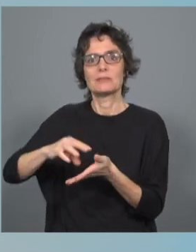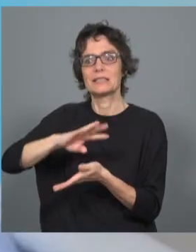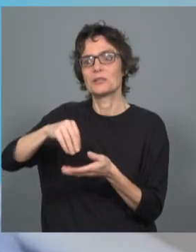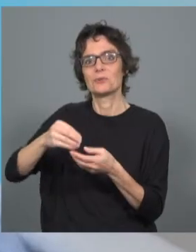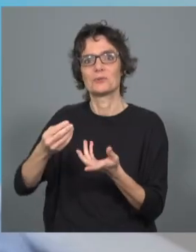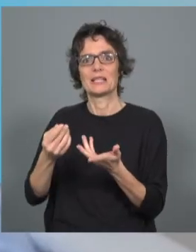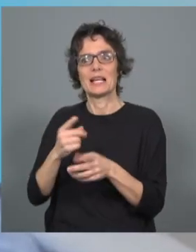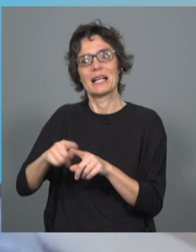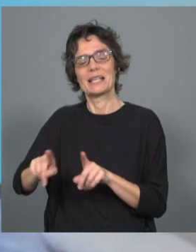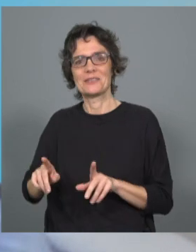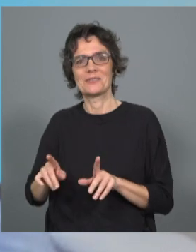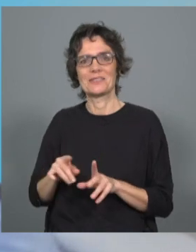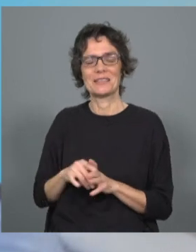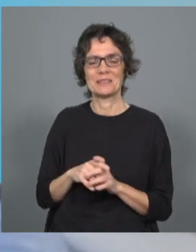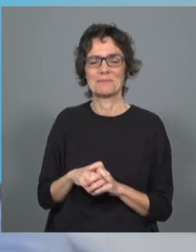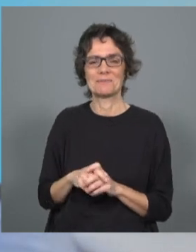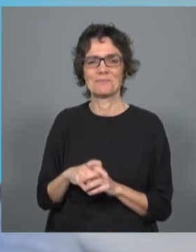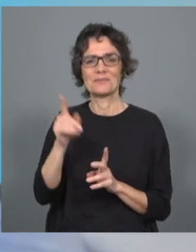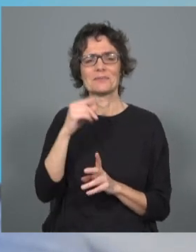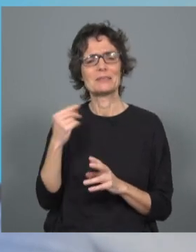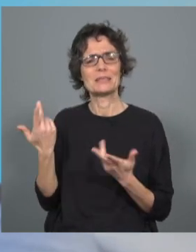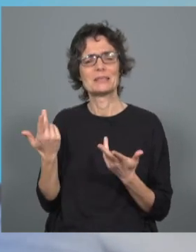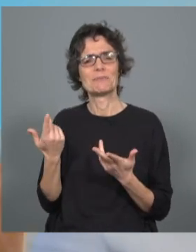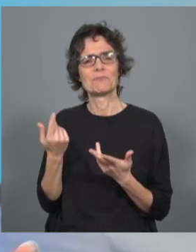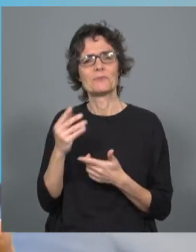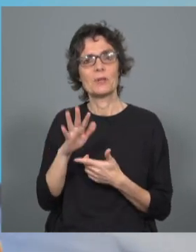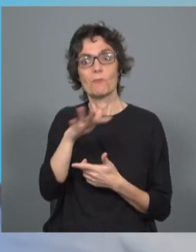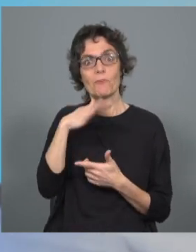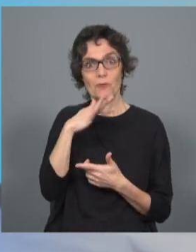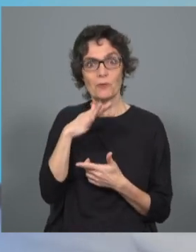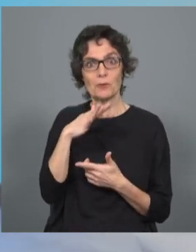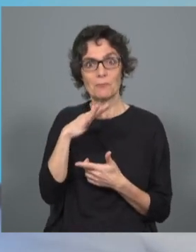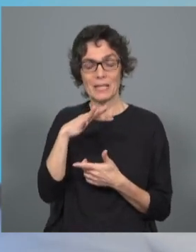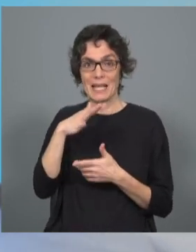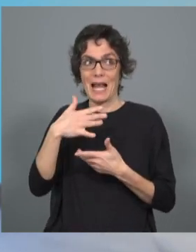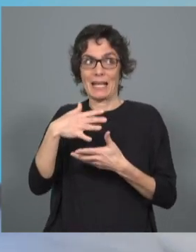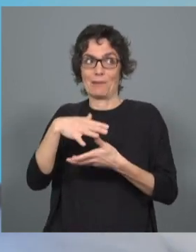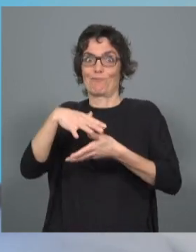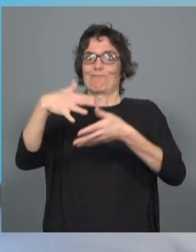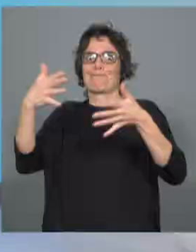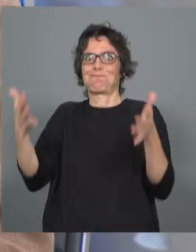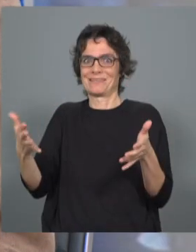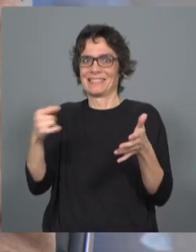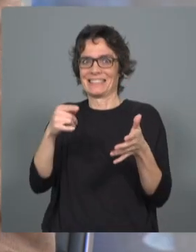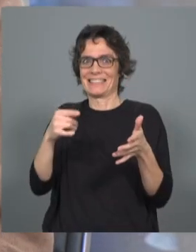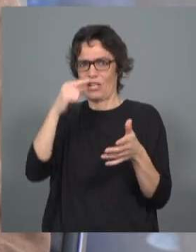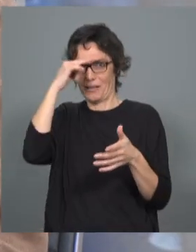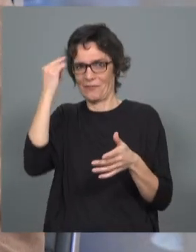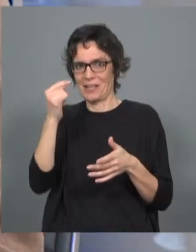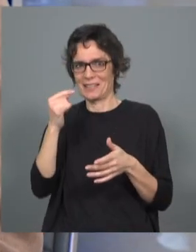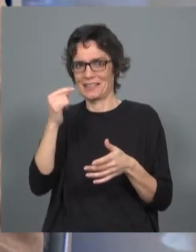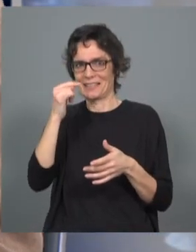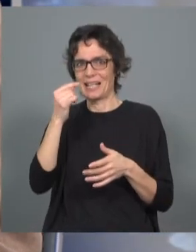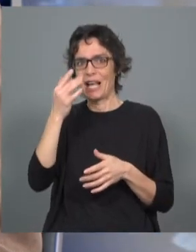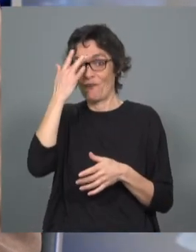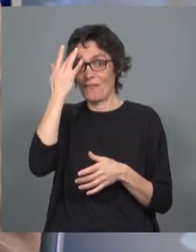Com pontos de encontros, de facto, fáceis entre essa família um bocadinho mais alargada? Fáceis nunca são. Mas as